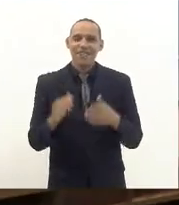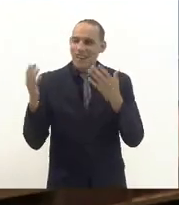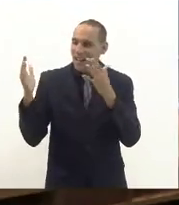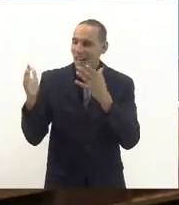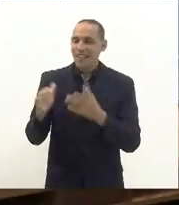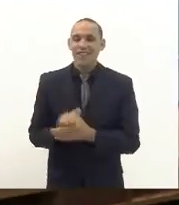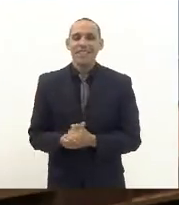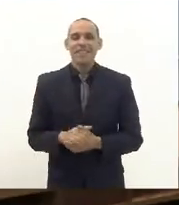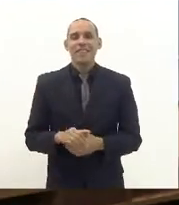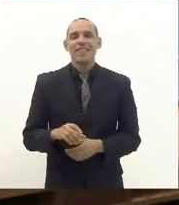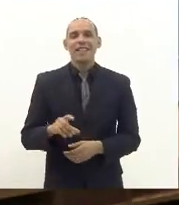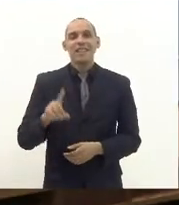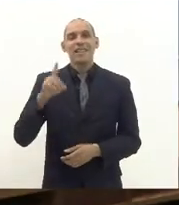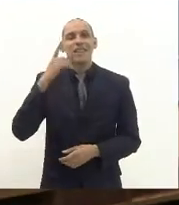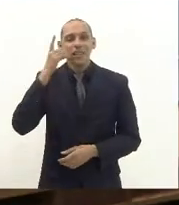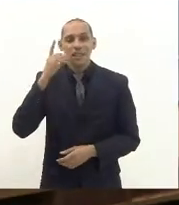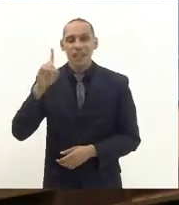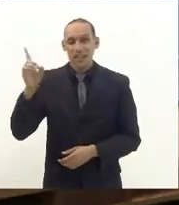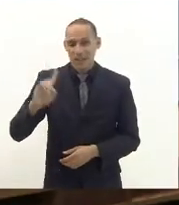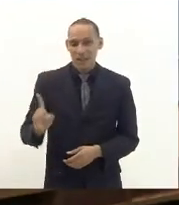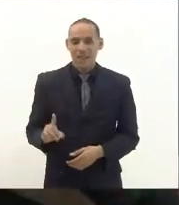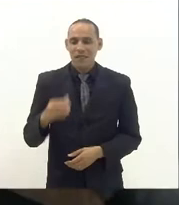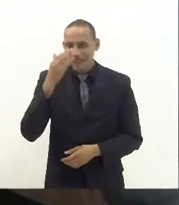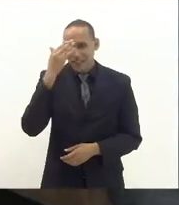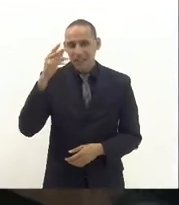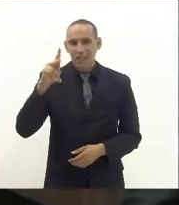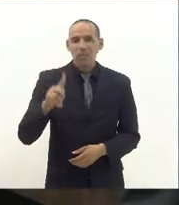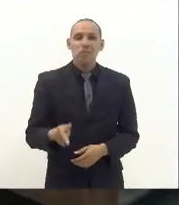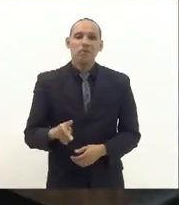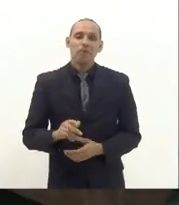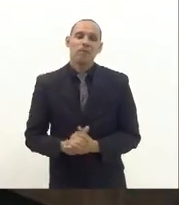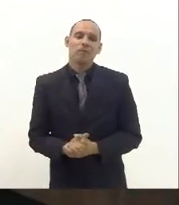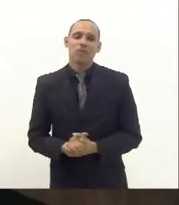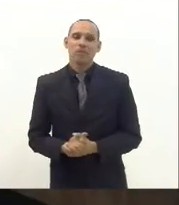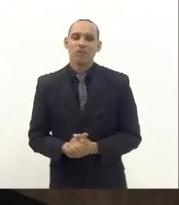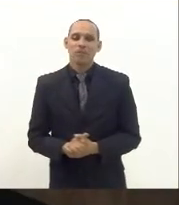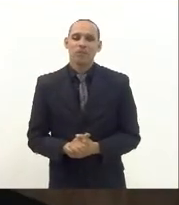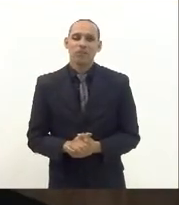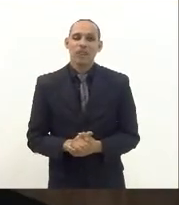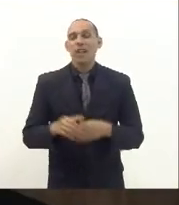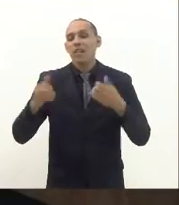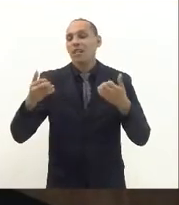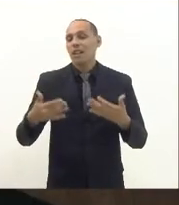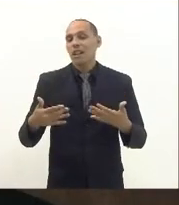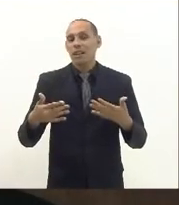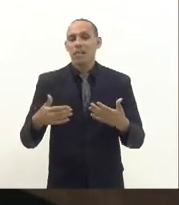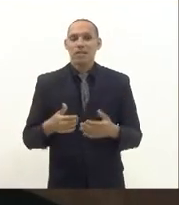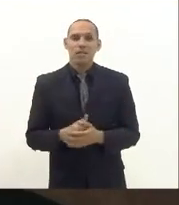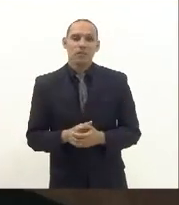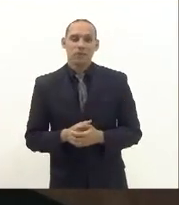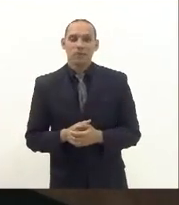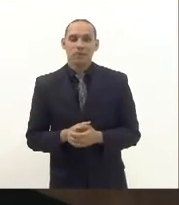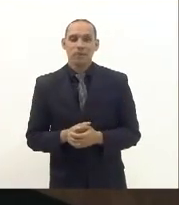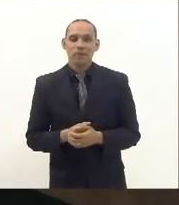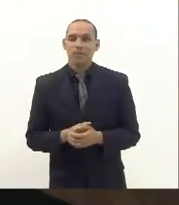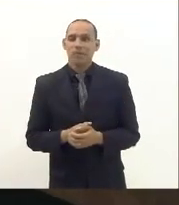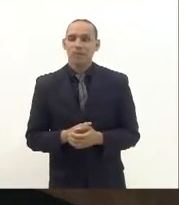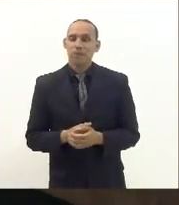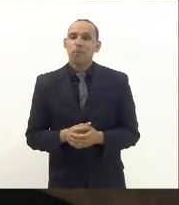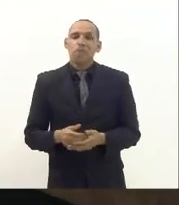o resultado da Dani por favor obrigada Presidente é para declarar que